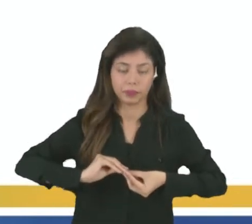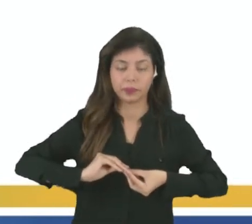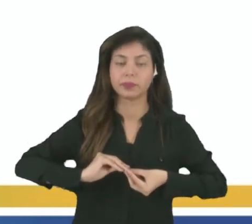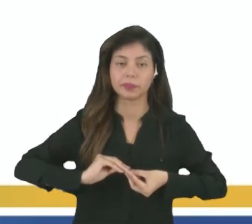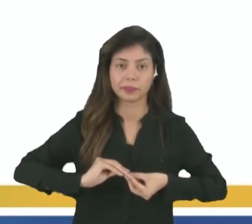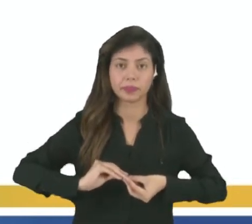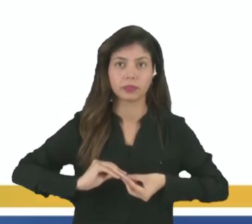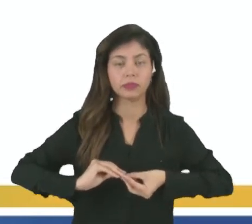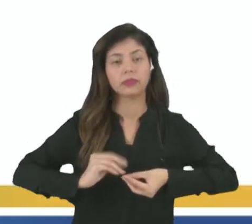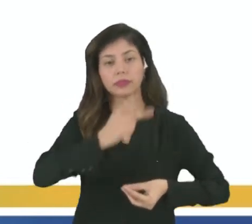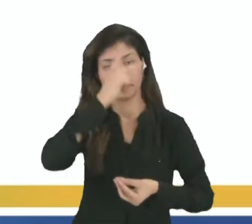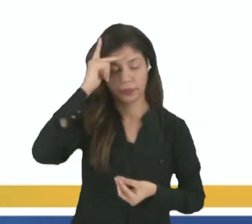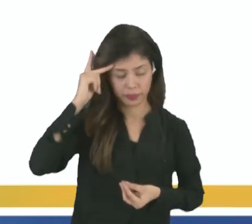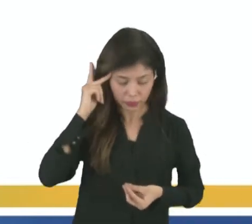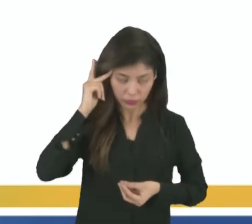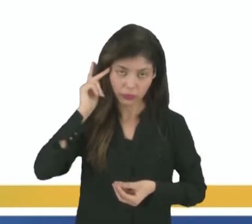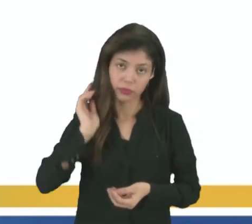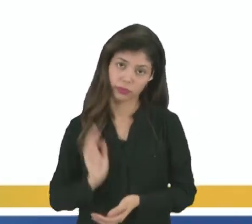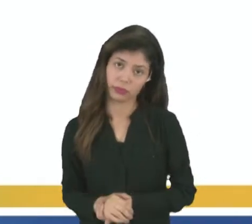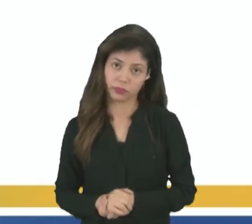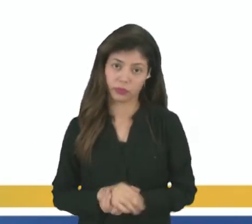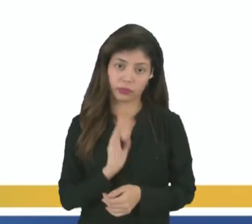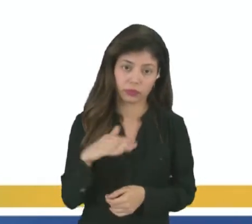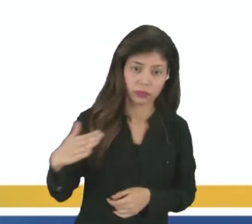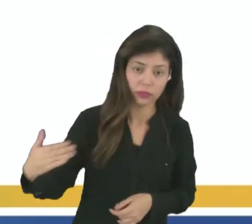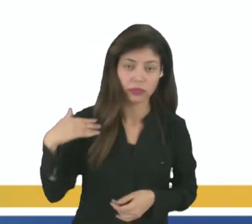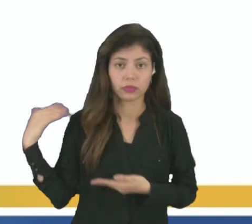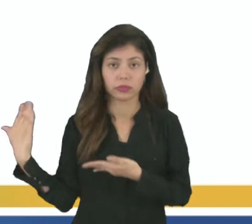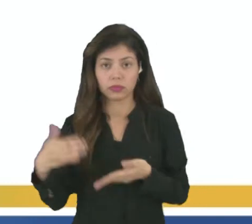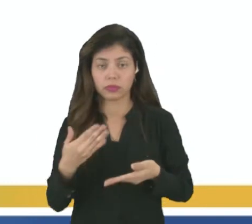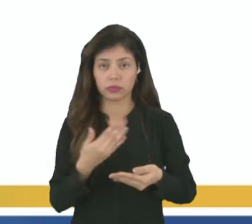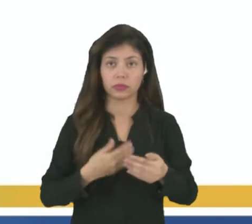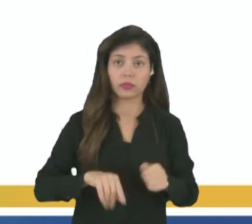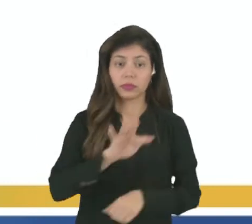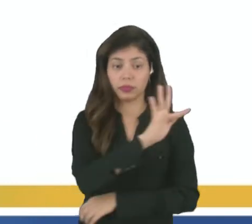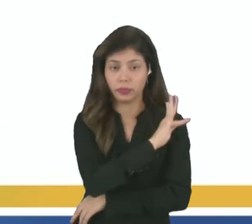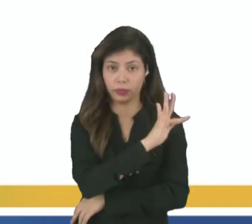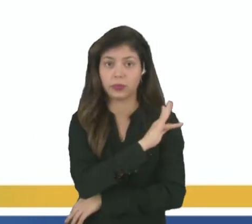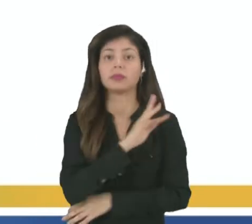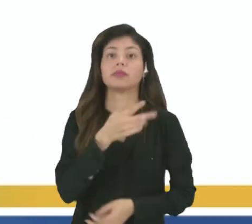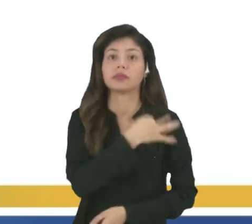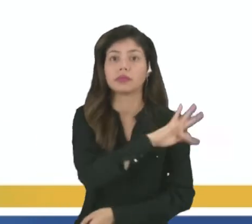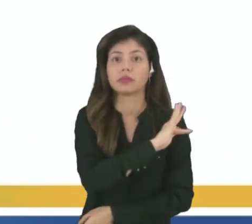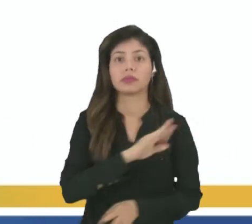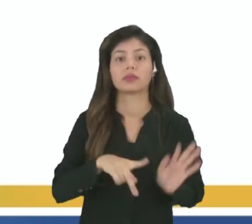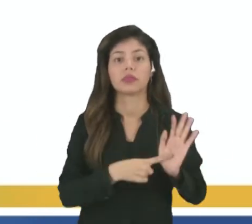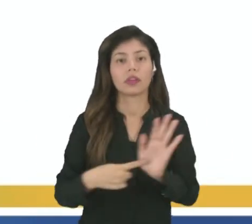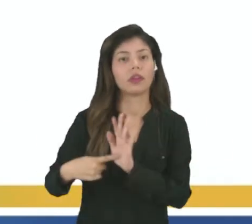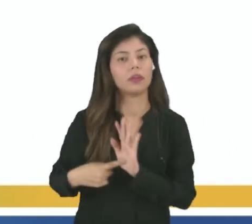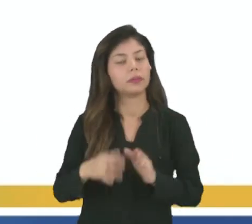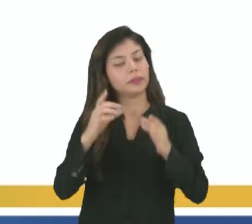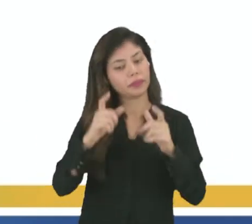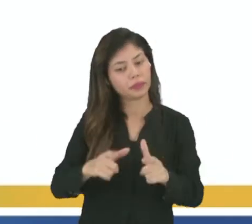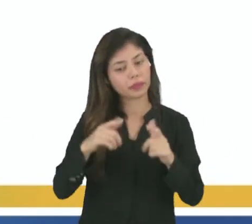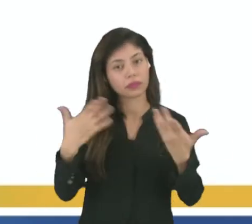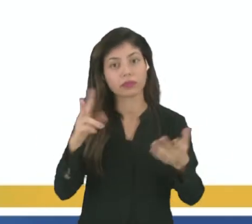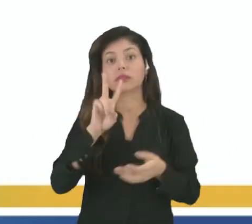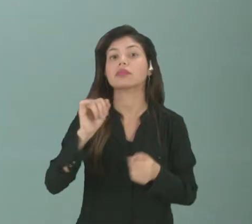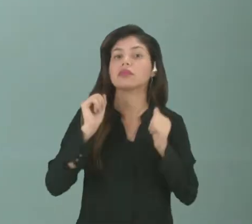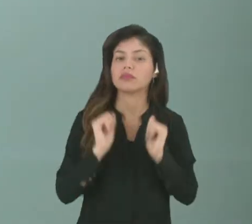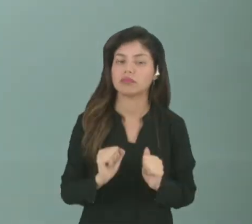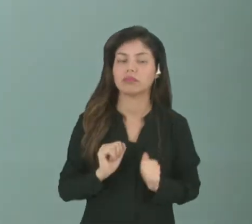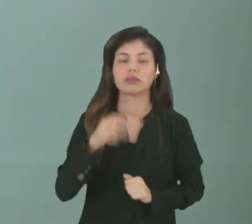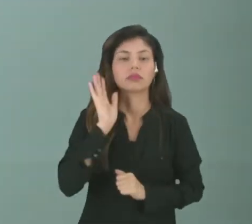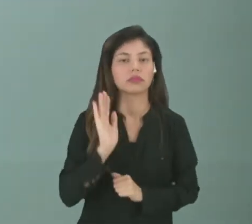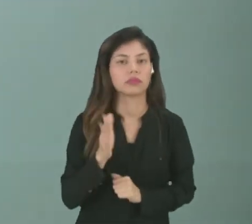por especialistas. E quando você entra para o nível superior, você vai se tornar um especialista em uma área. Mas você pode muito bem